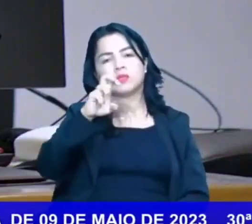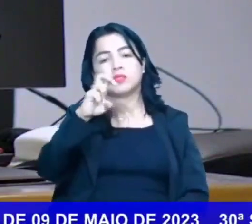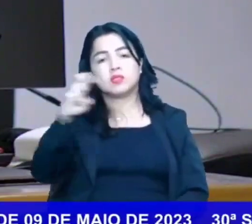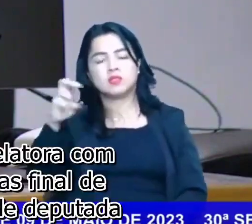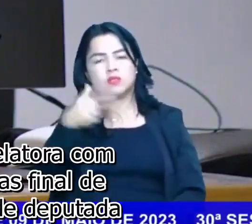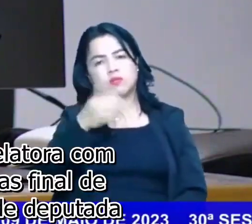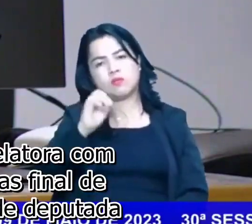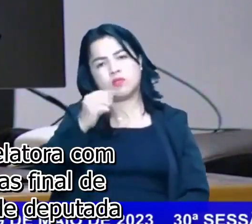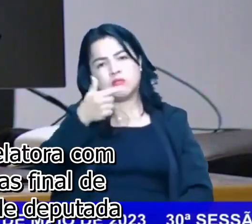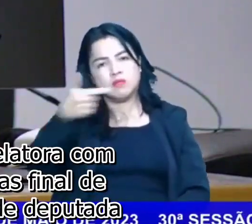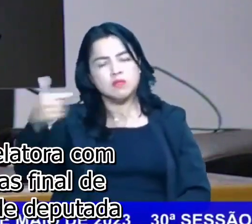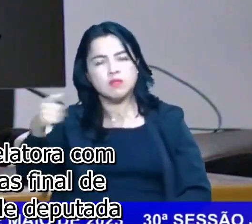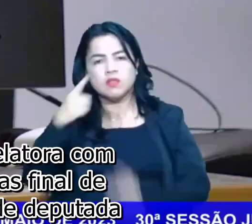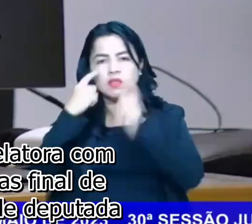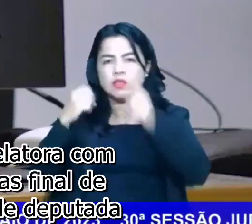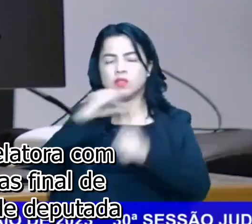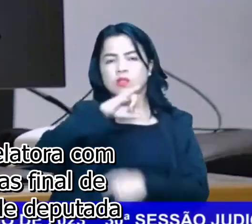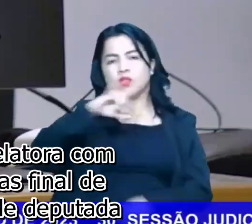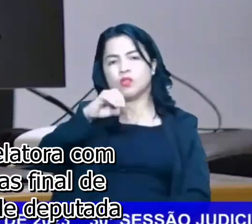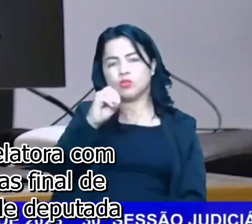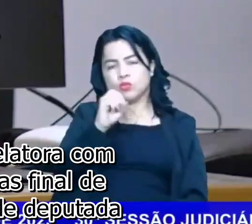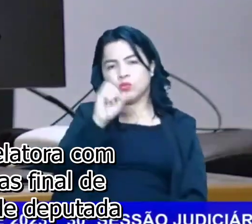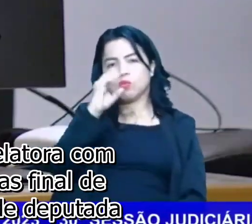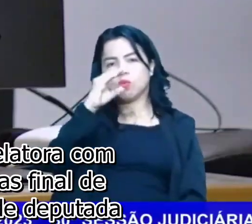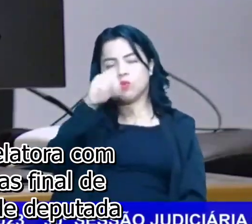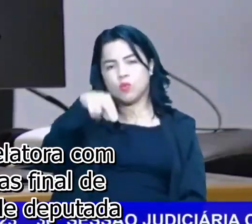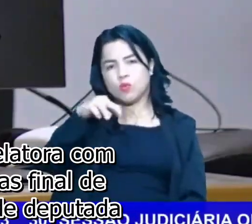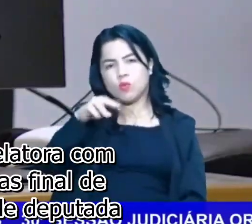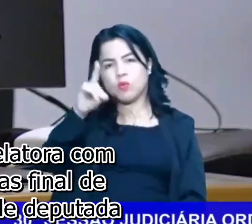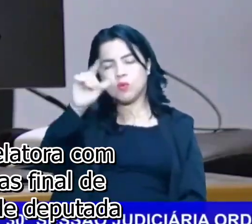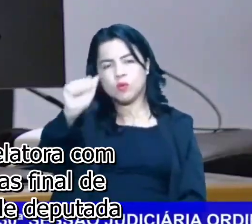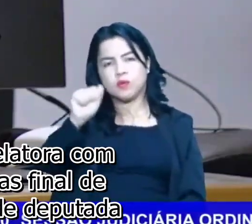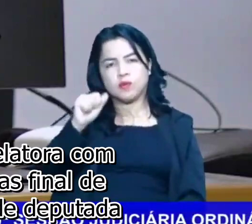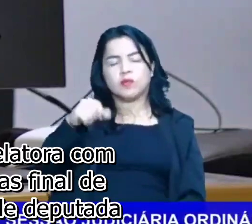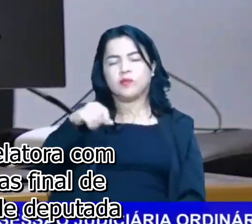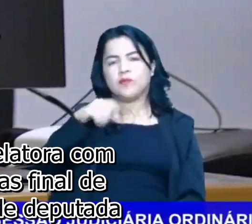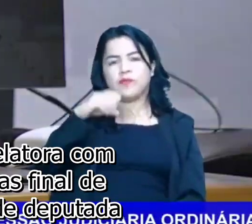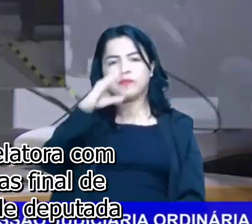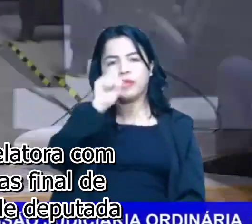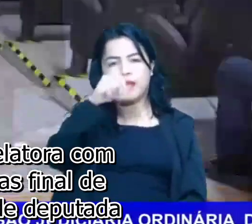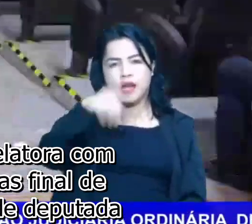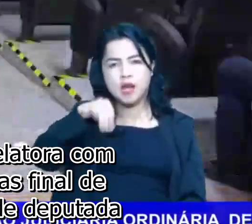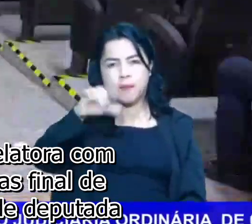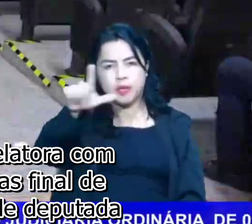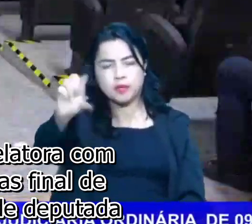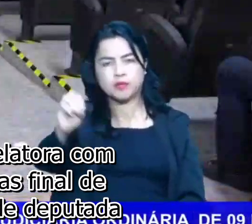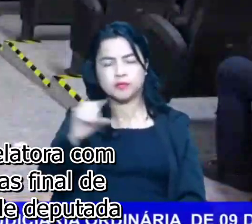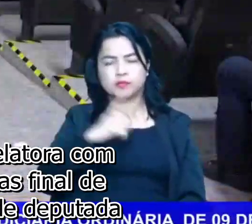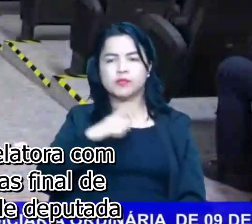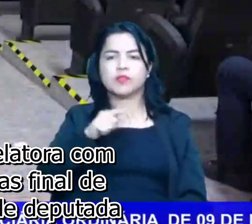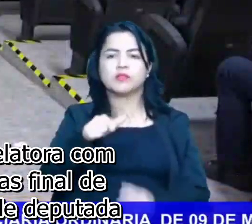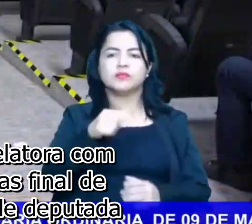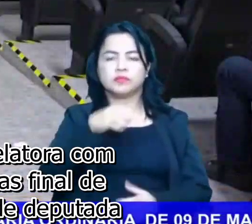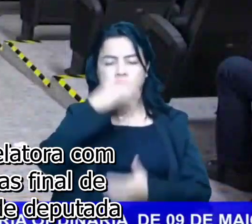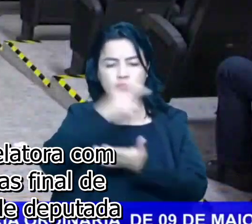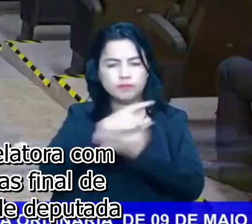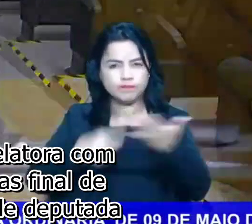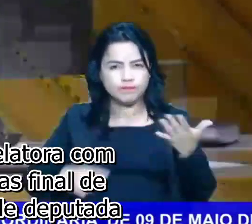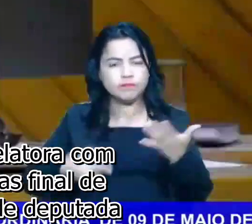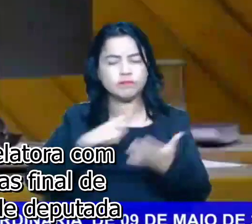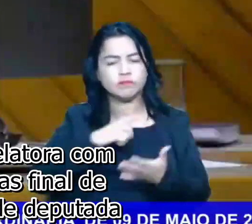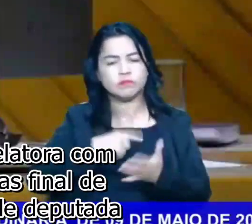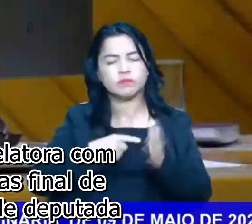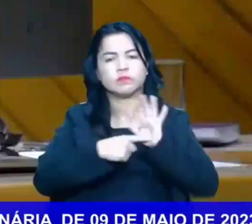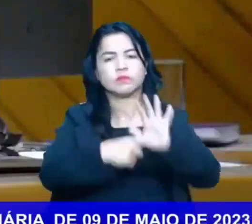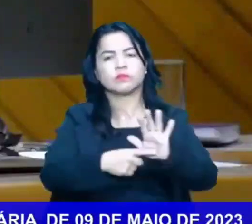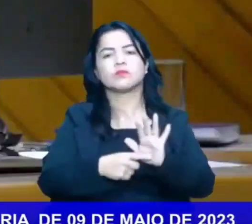060-12-55-2022, interessada Joconda Camilo da Silva, ilustre relatora com a palavra. Cuida os autos de prestação de contas final de